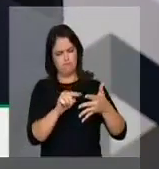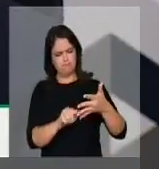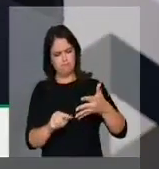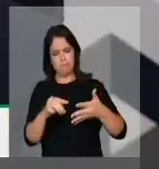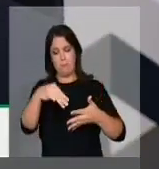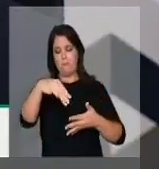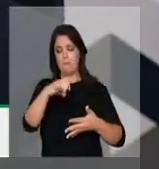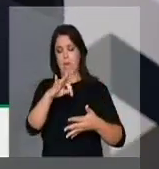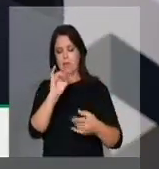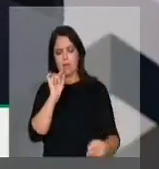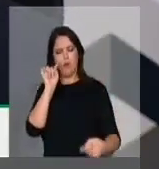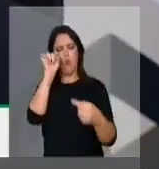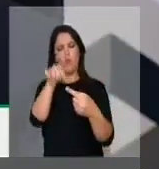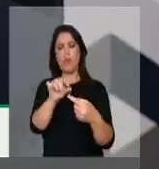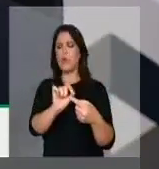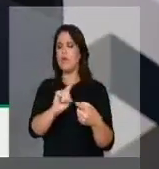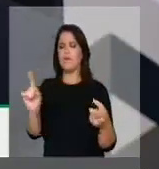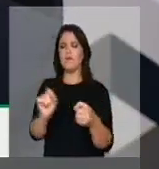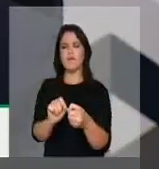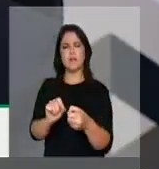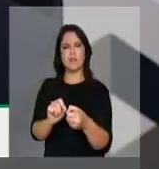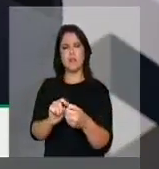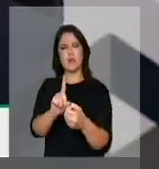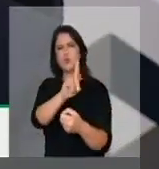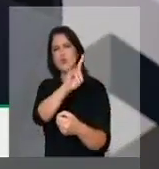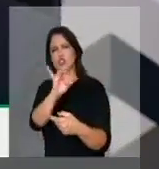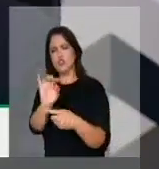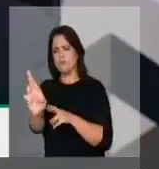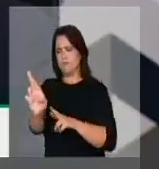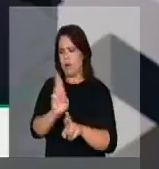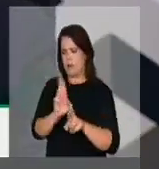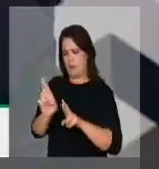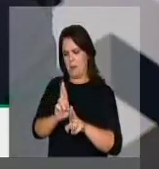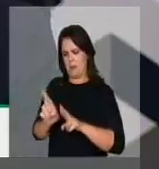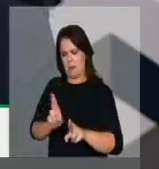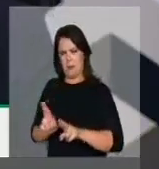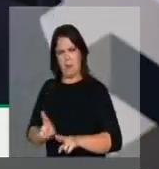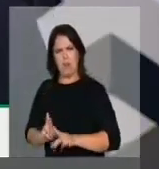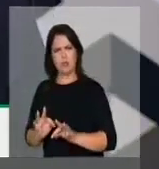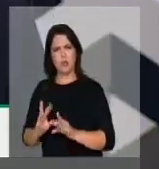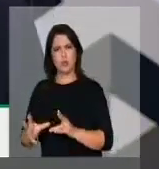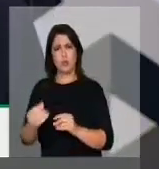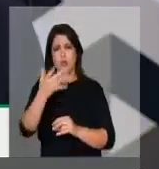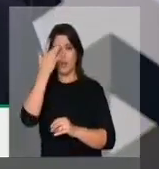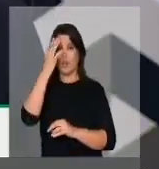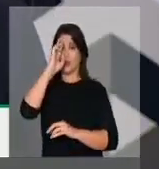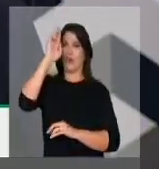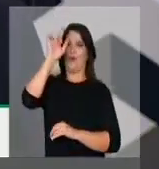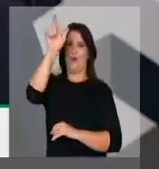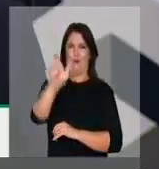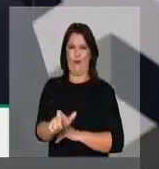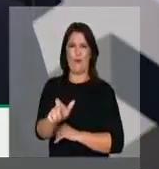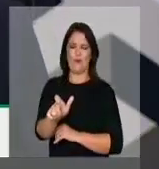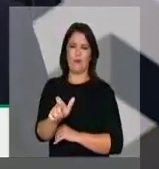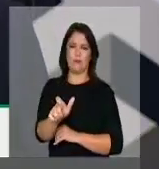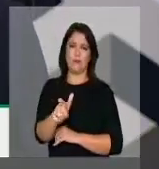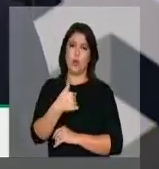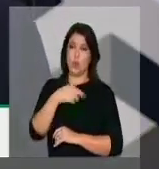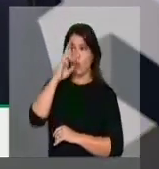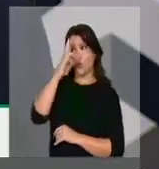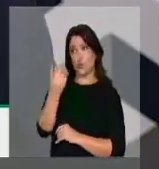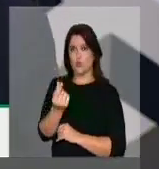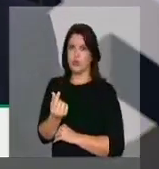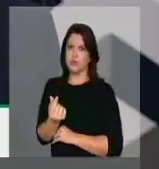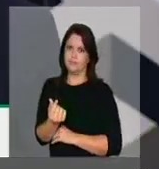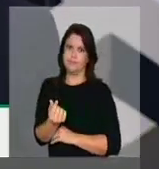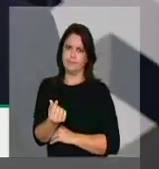as prioridades do dia e que precisa ter o respaldo daqueles que são o dono do negócio, o dono do